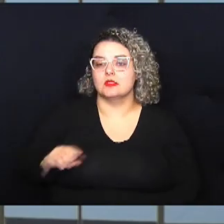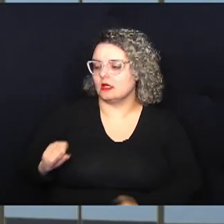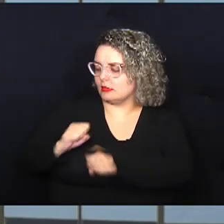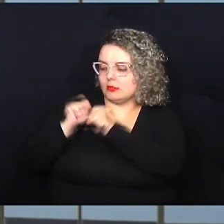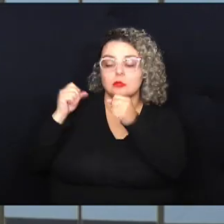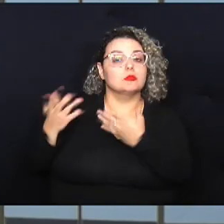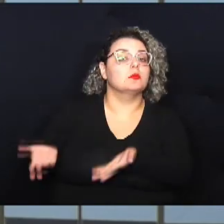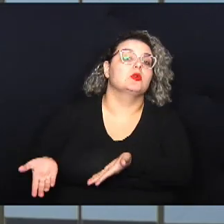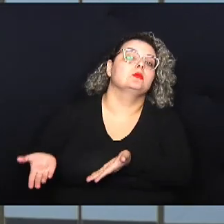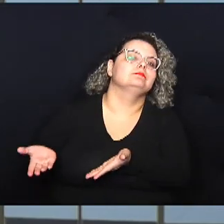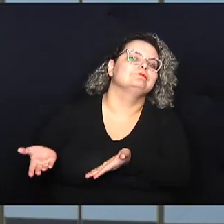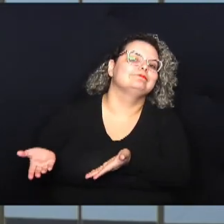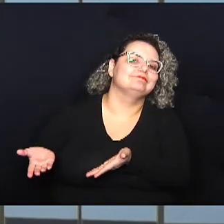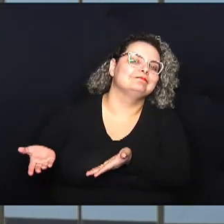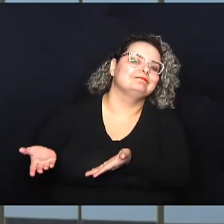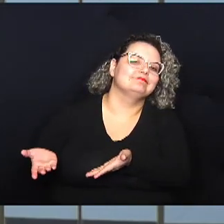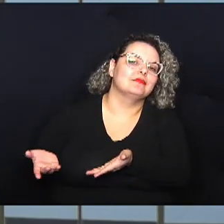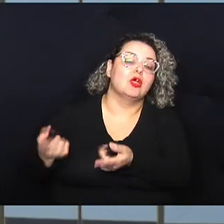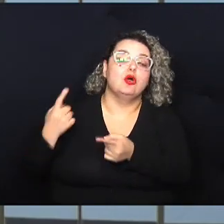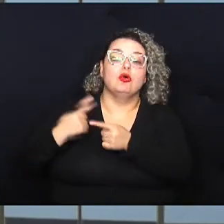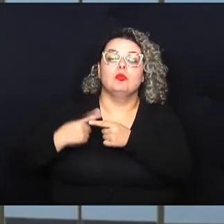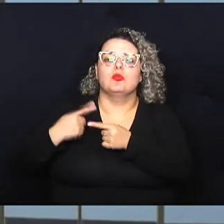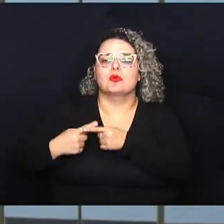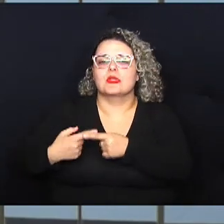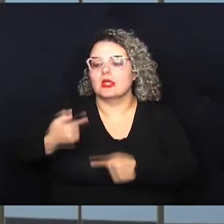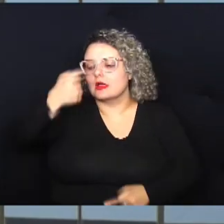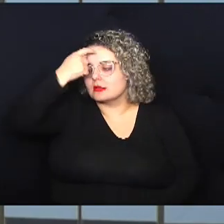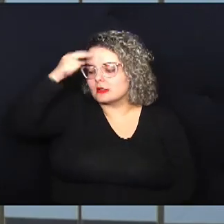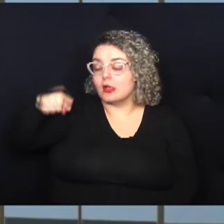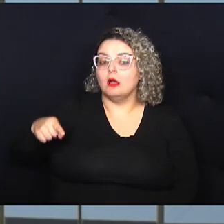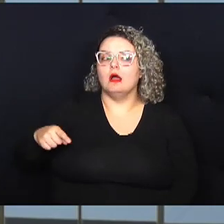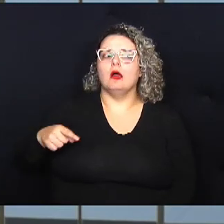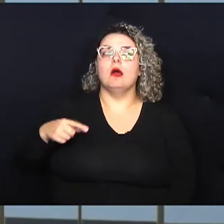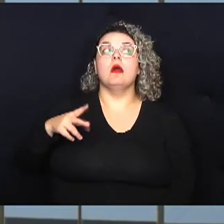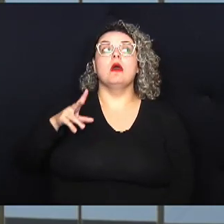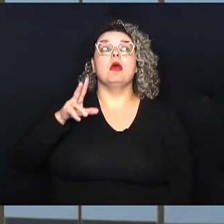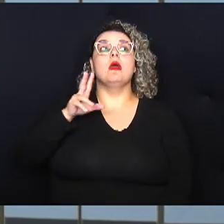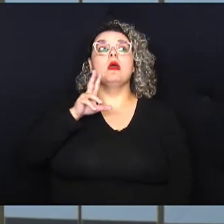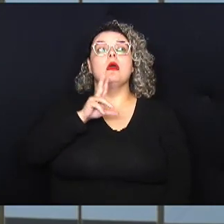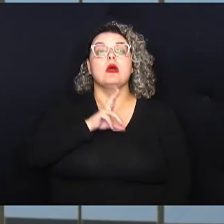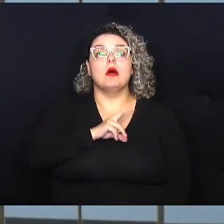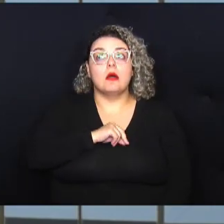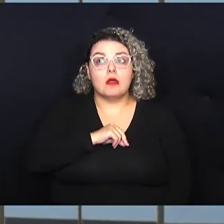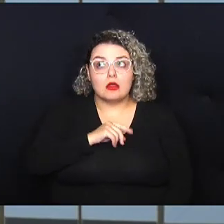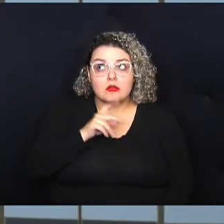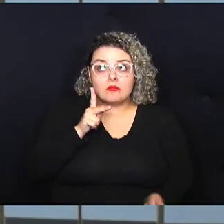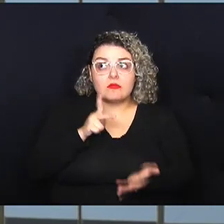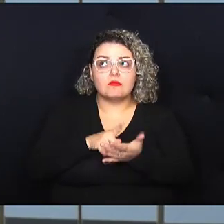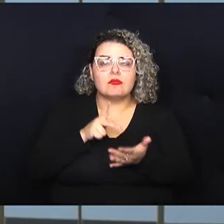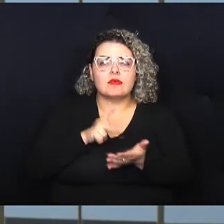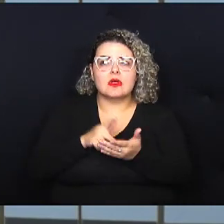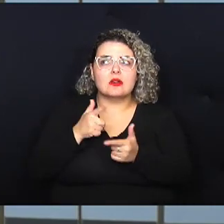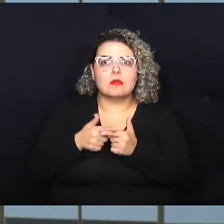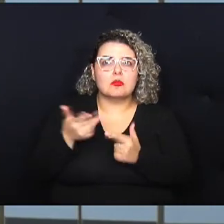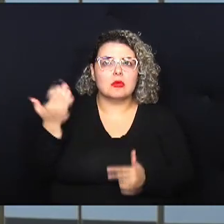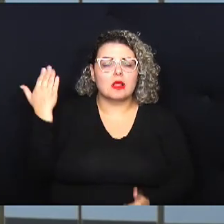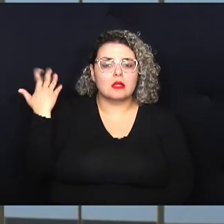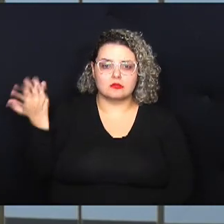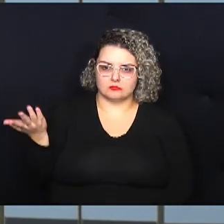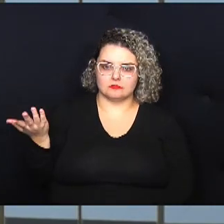quê? Você trouxe isso à luz da consciência dela. Uma vez que ela entendeu que estava lá o problema dela, você já